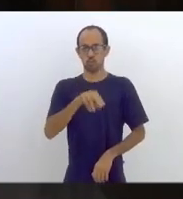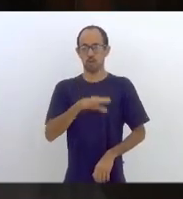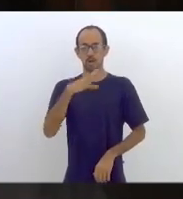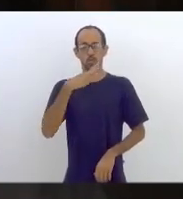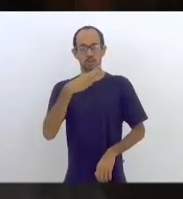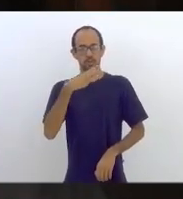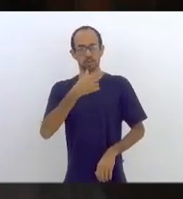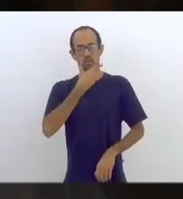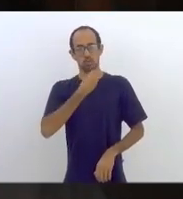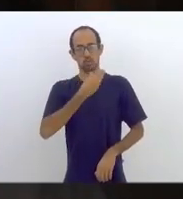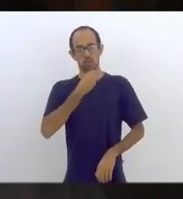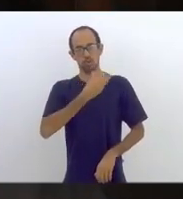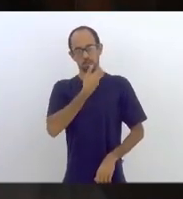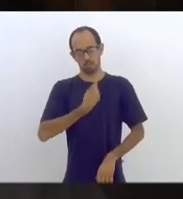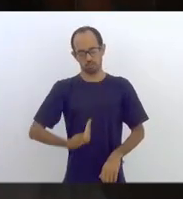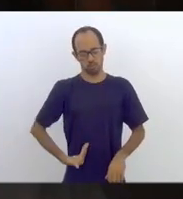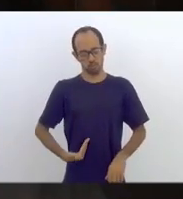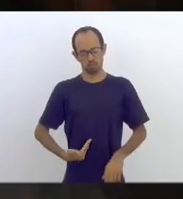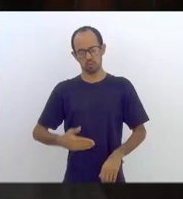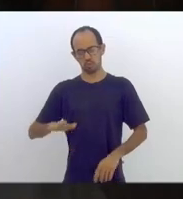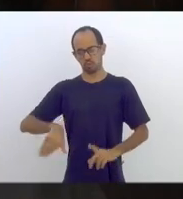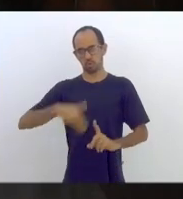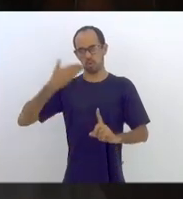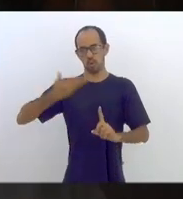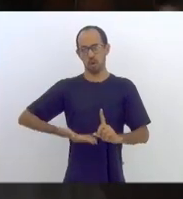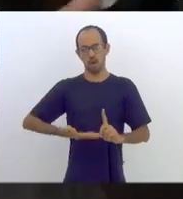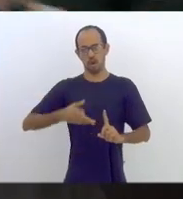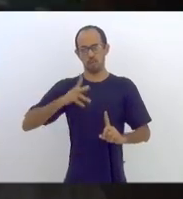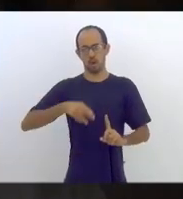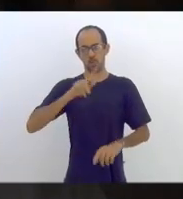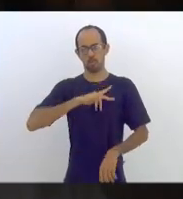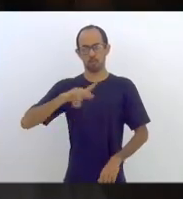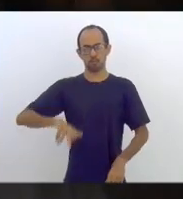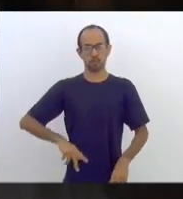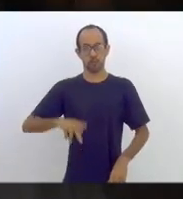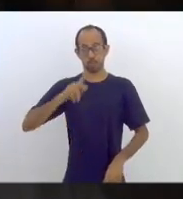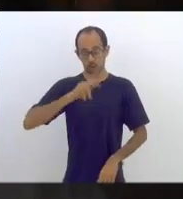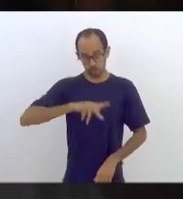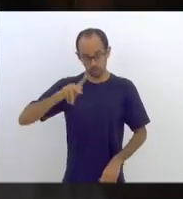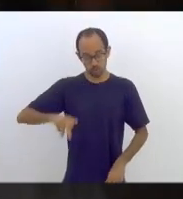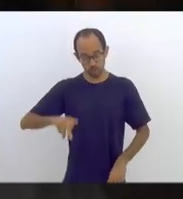em público tão honrado como Professor Francisco Dornelles